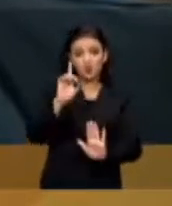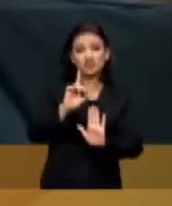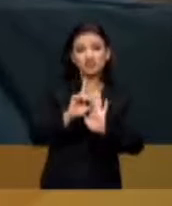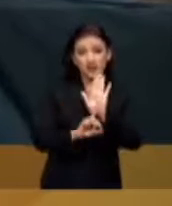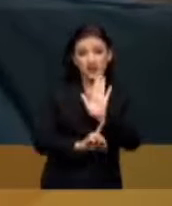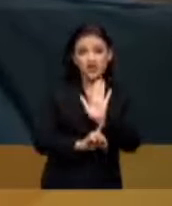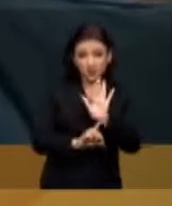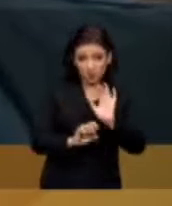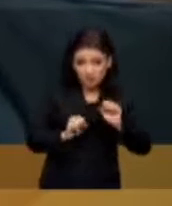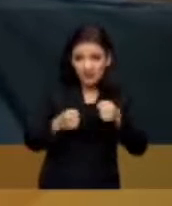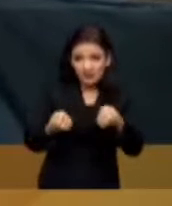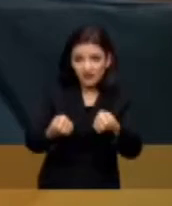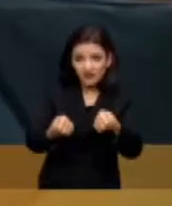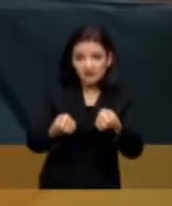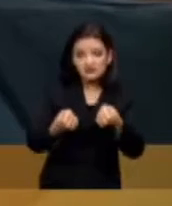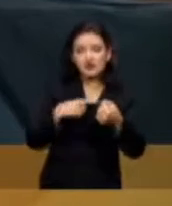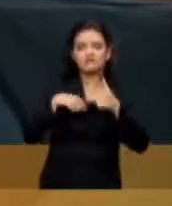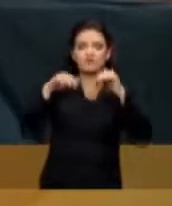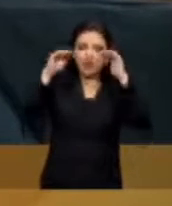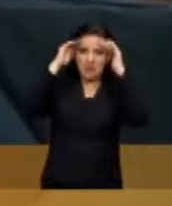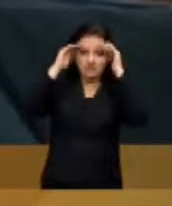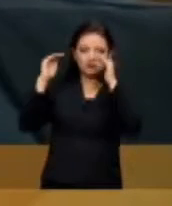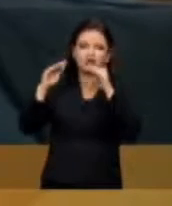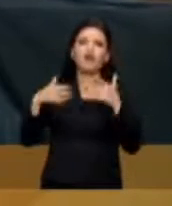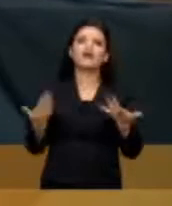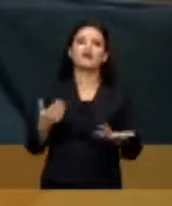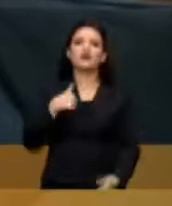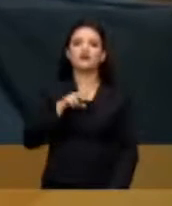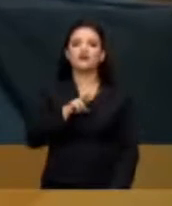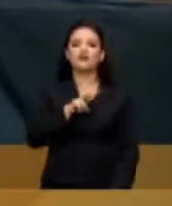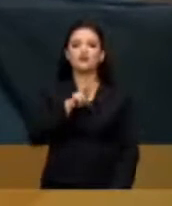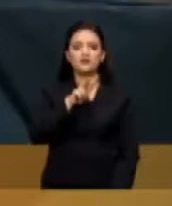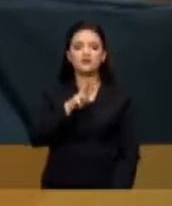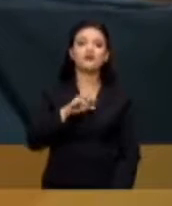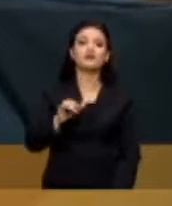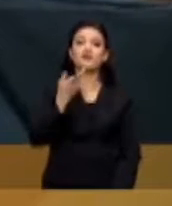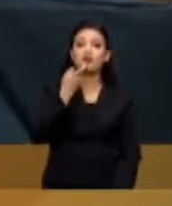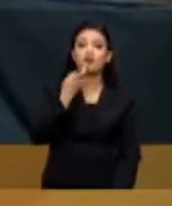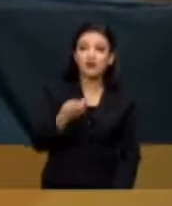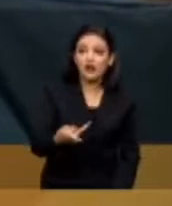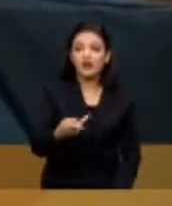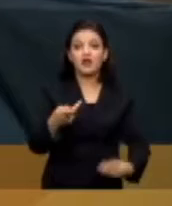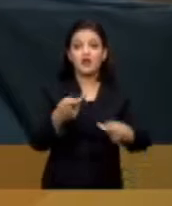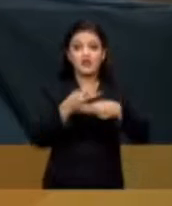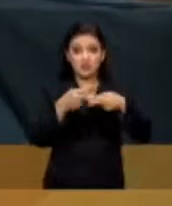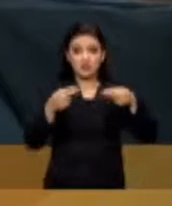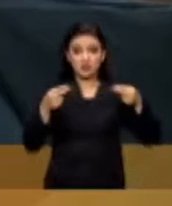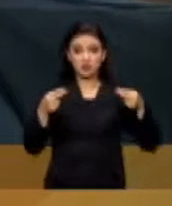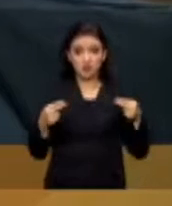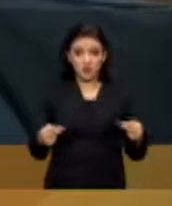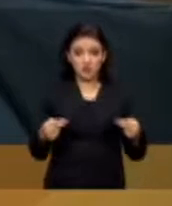respeito ao direito de defesa que eu repetirei neste plenário parte das